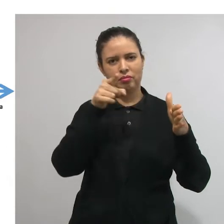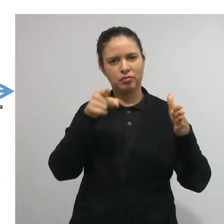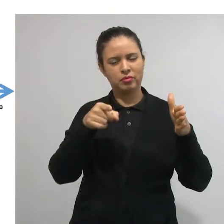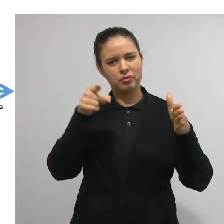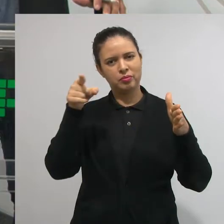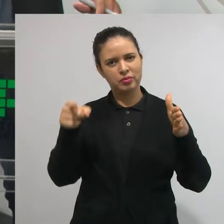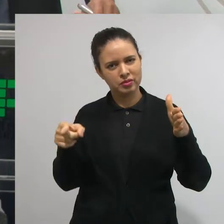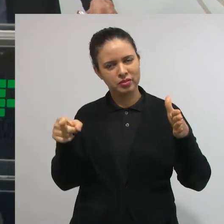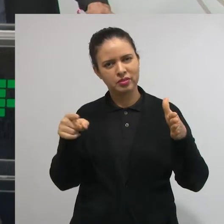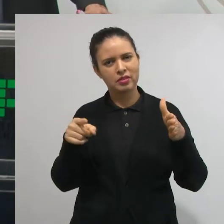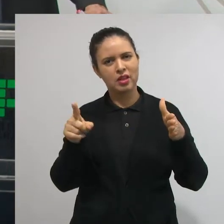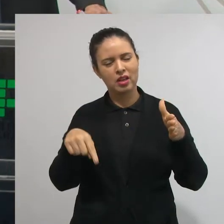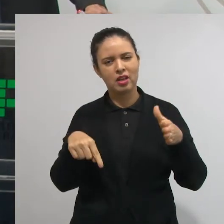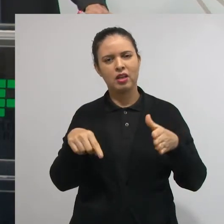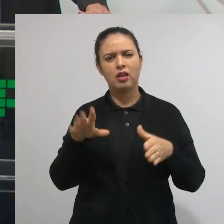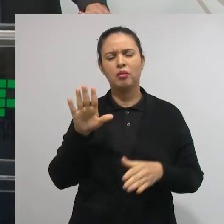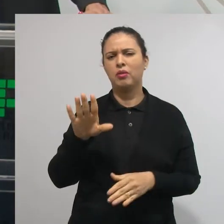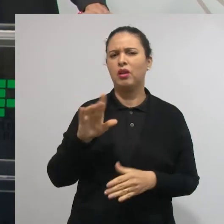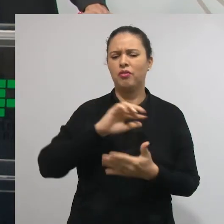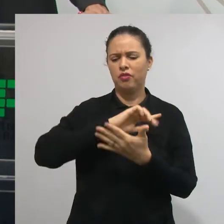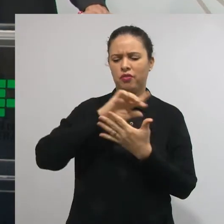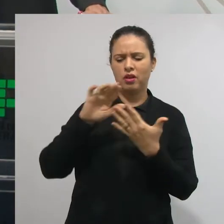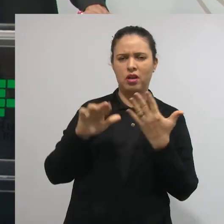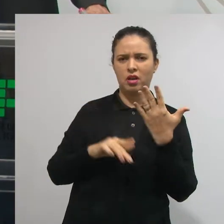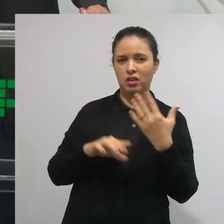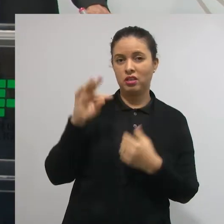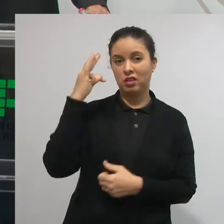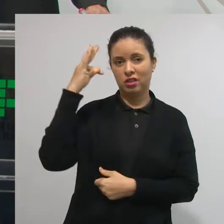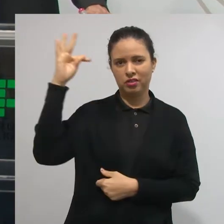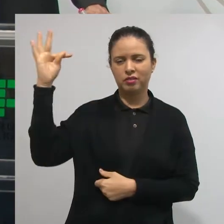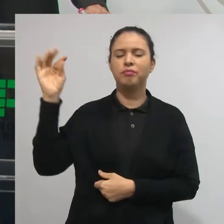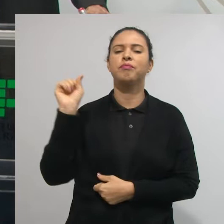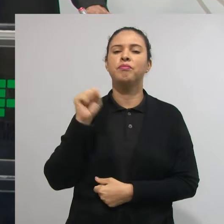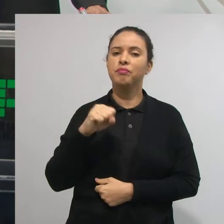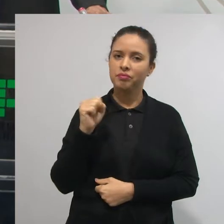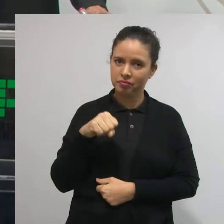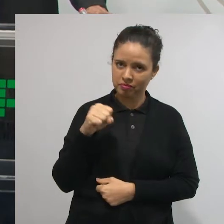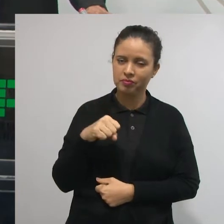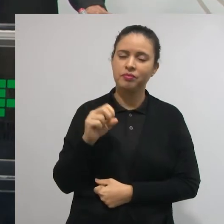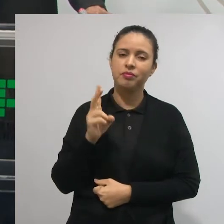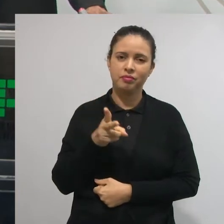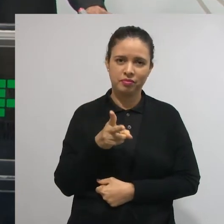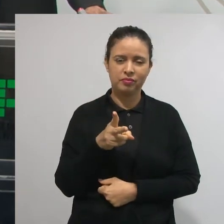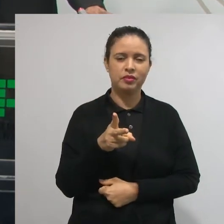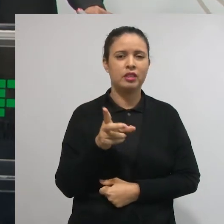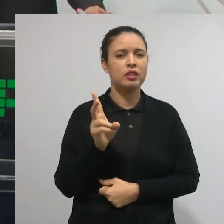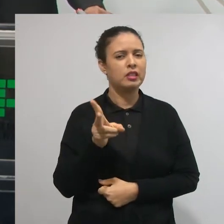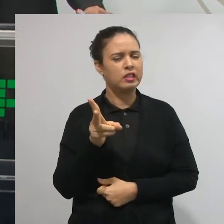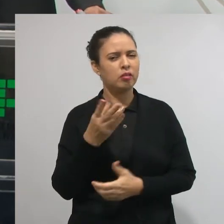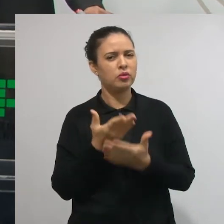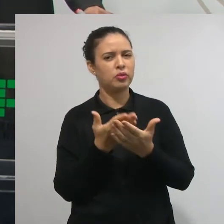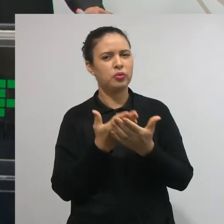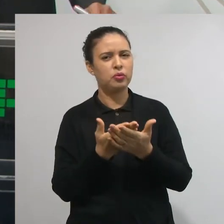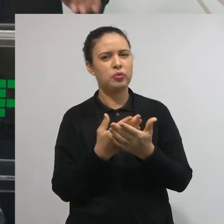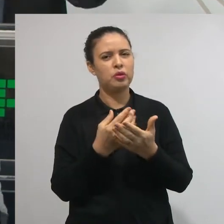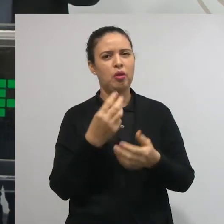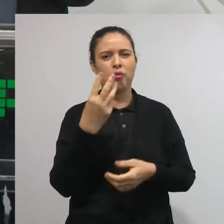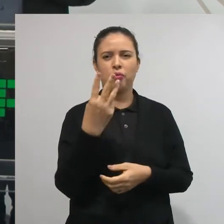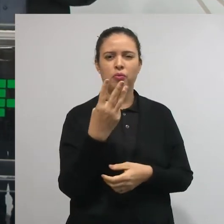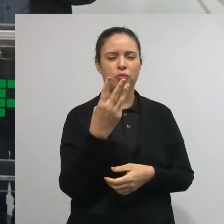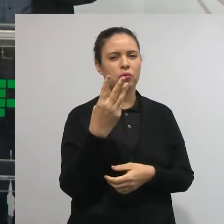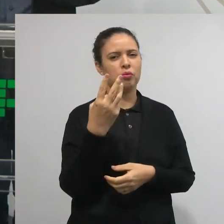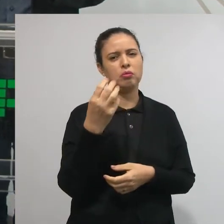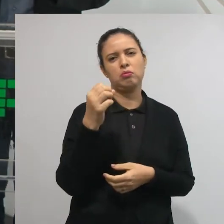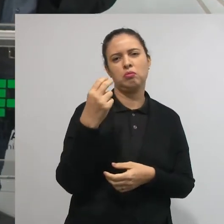maior. Peraí, professor, então são várias, tá? Sempre vamos estar trabalhando 2 ou 3 teorias em